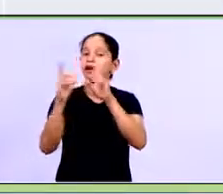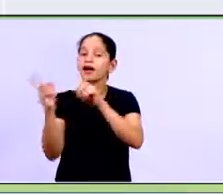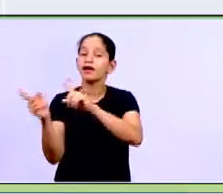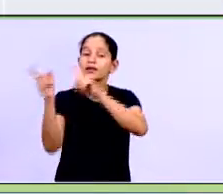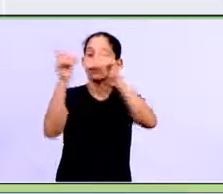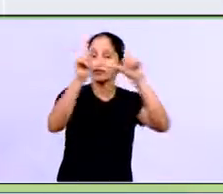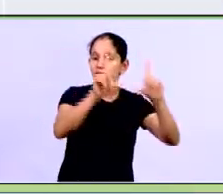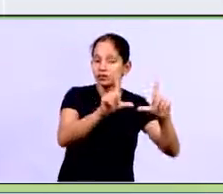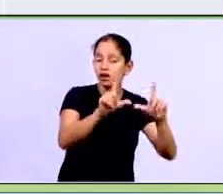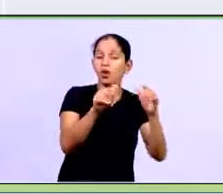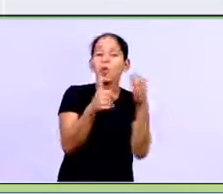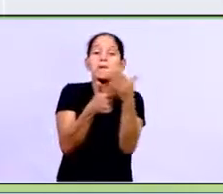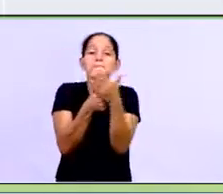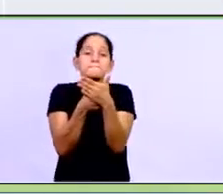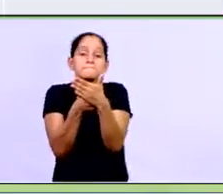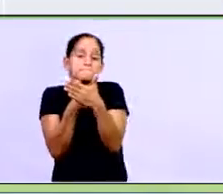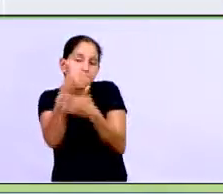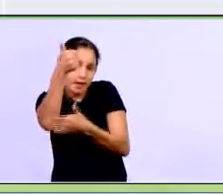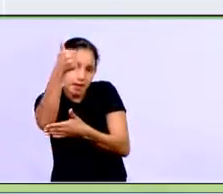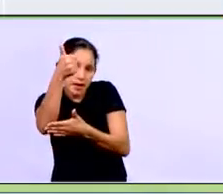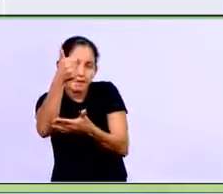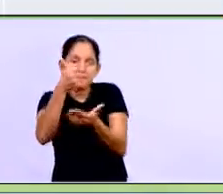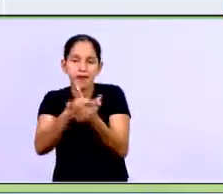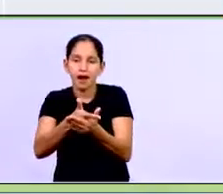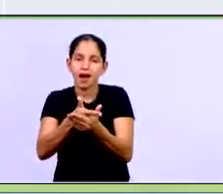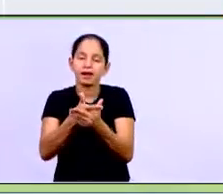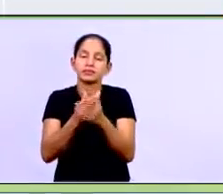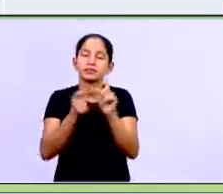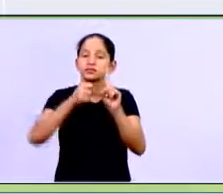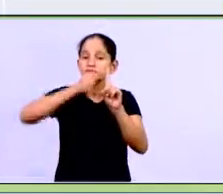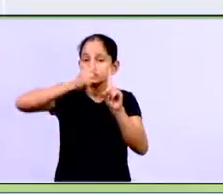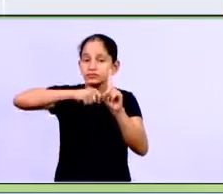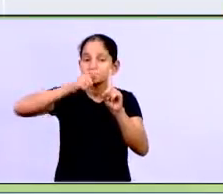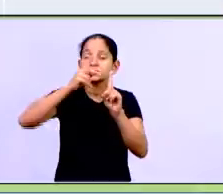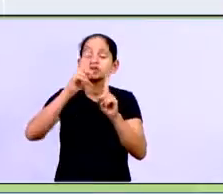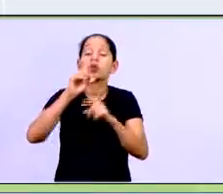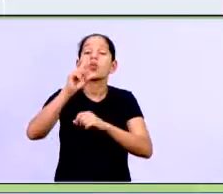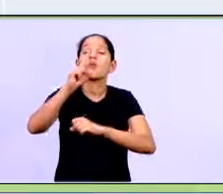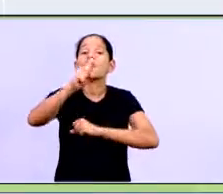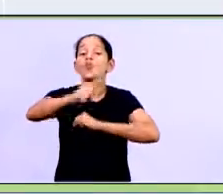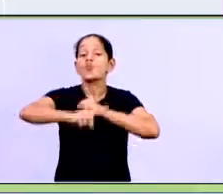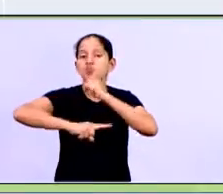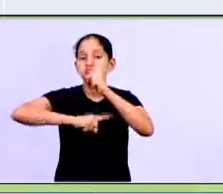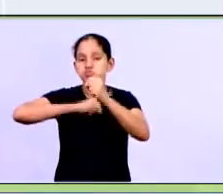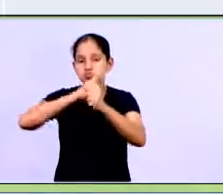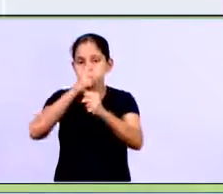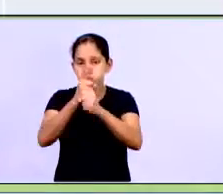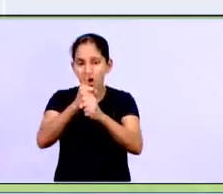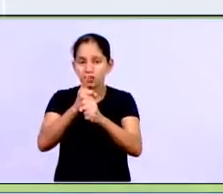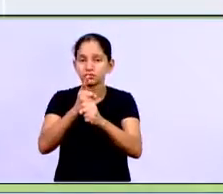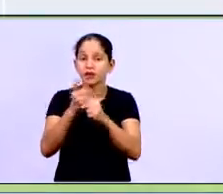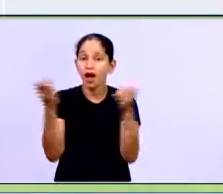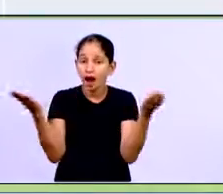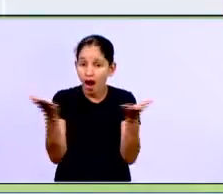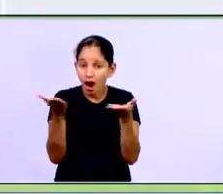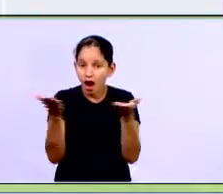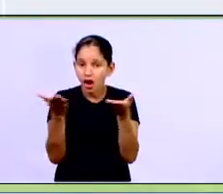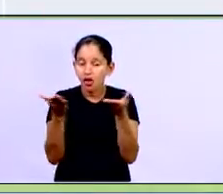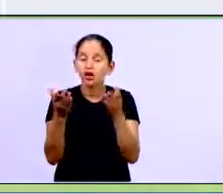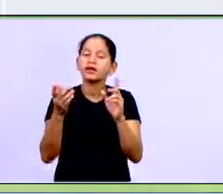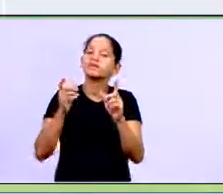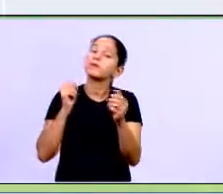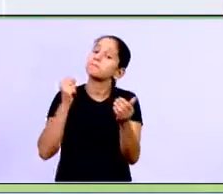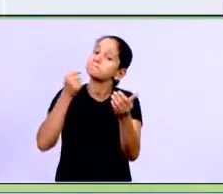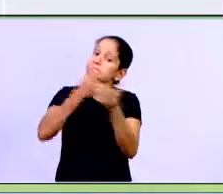primeiro pagamento. Passou um mês, um ano, correto? O período aqui está em ano. E eu vou fazer o meu